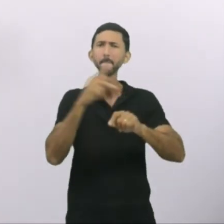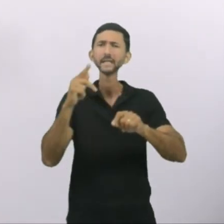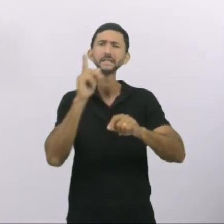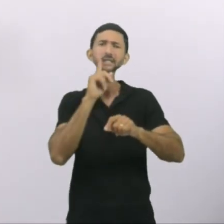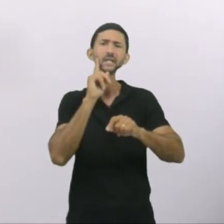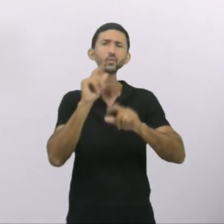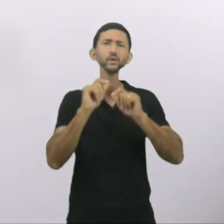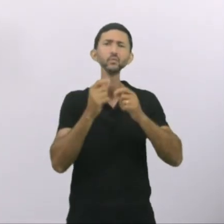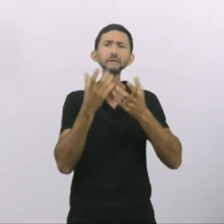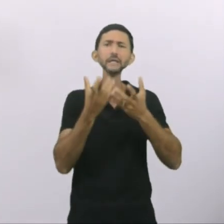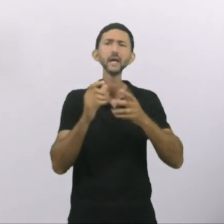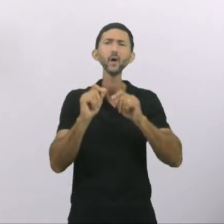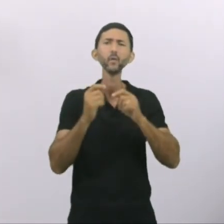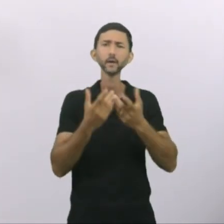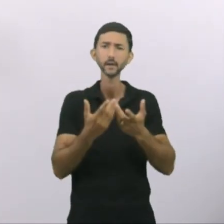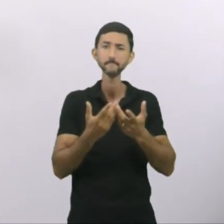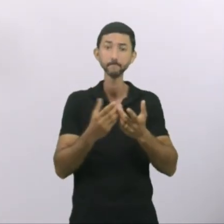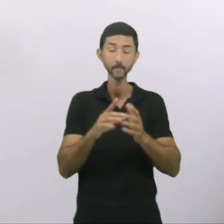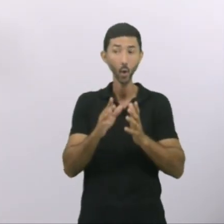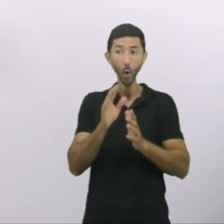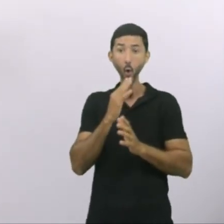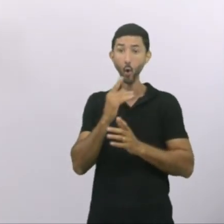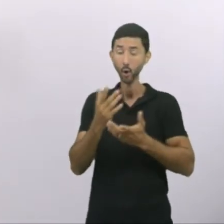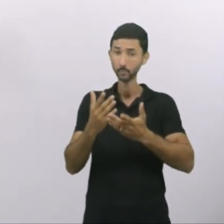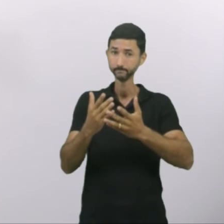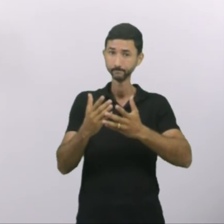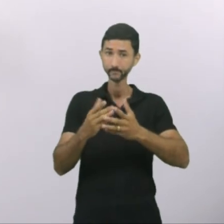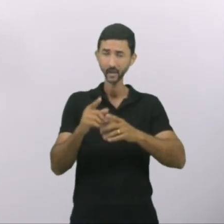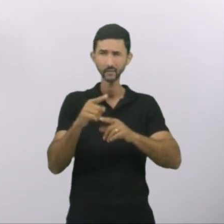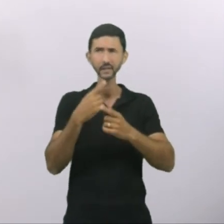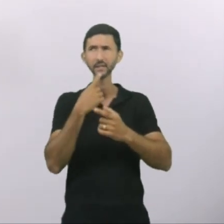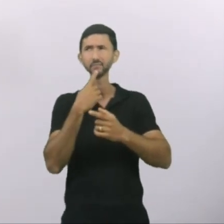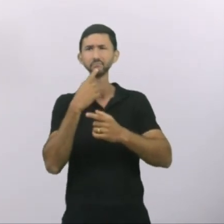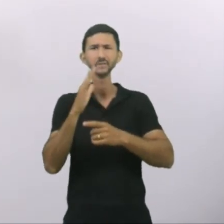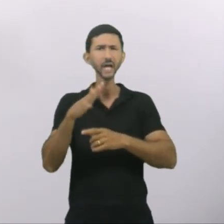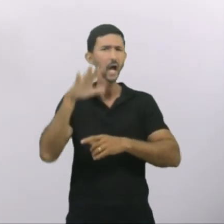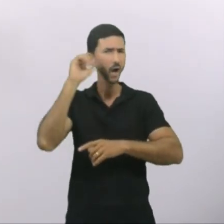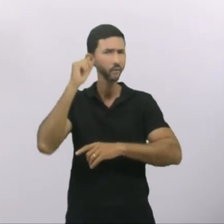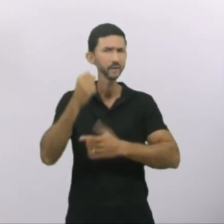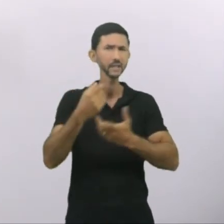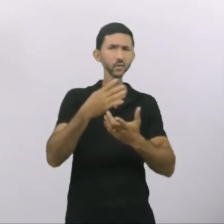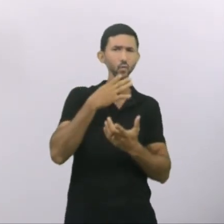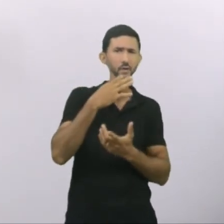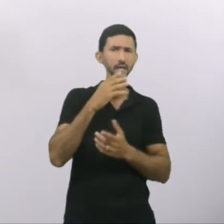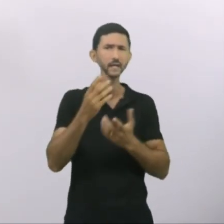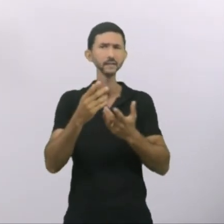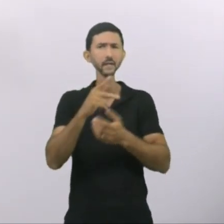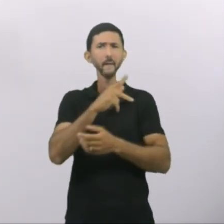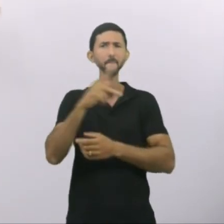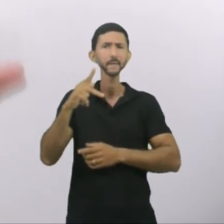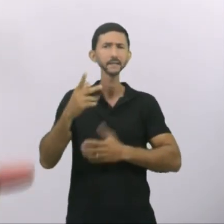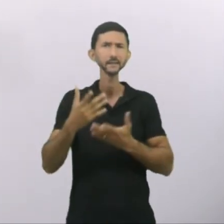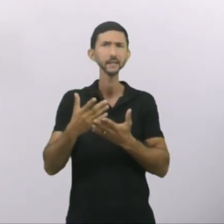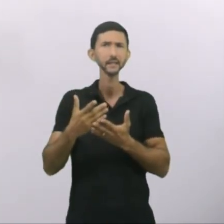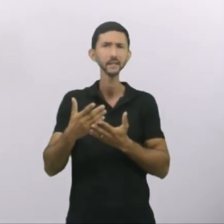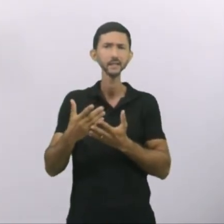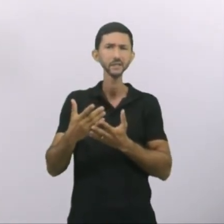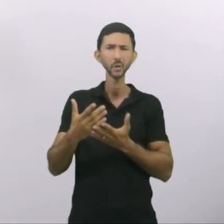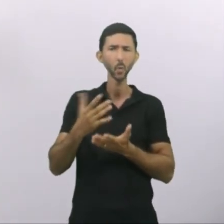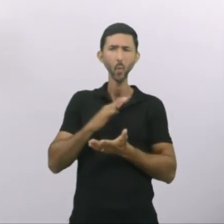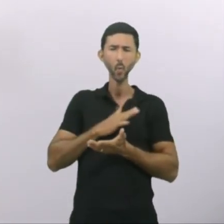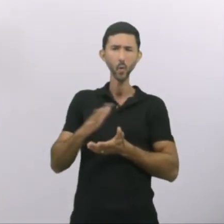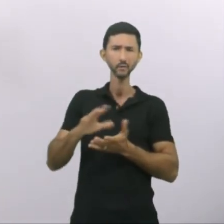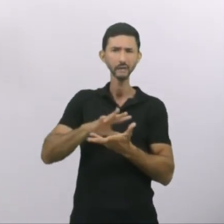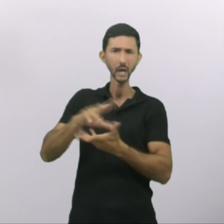Trump quer? E é engraçado porque vocês provavelmente já tenham ouvido falar que o Donald Trump é